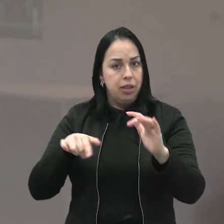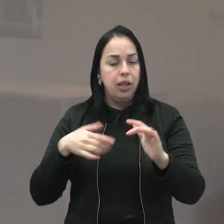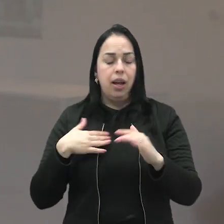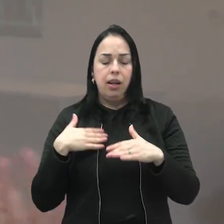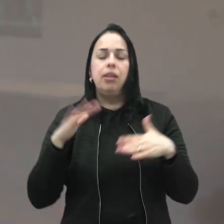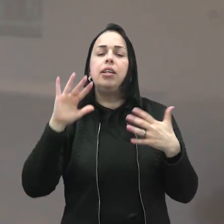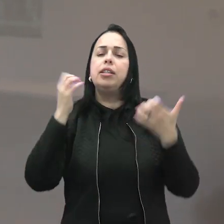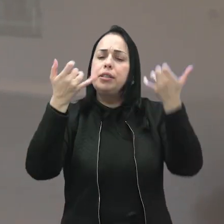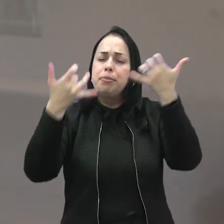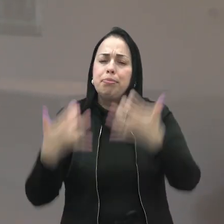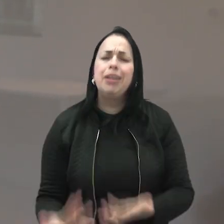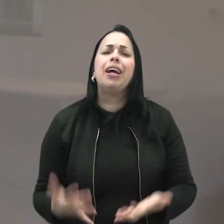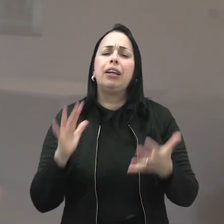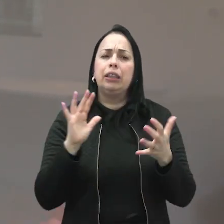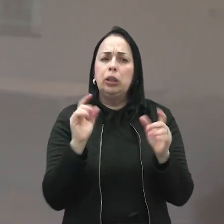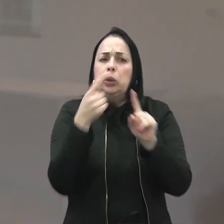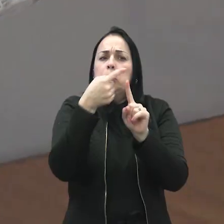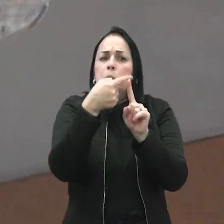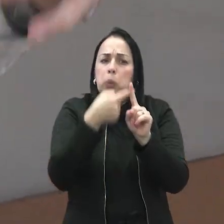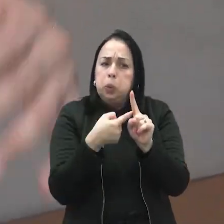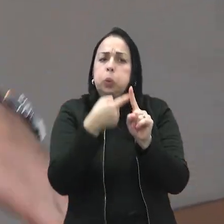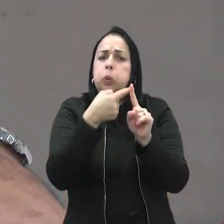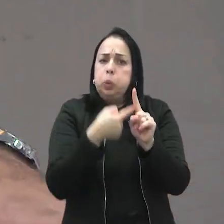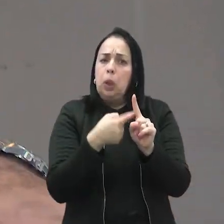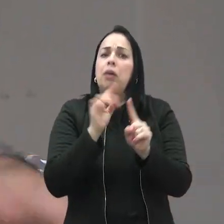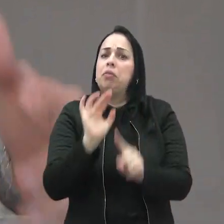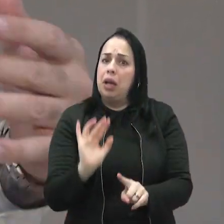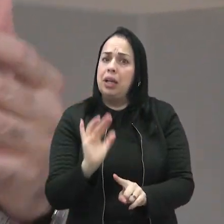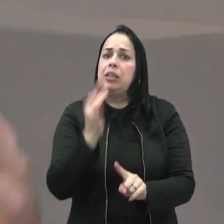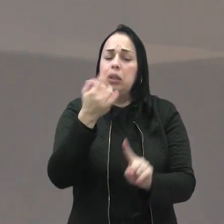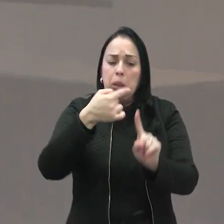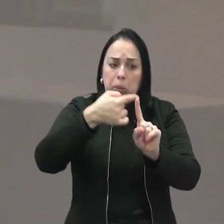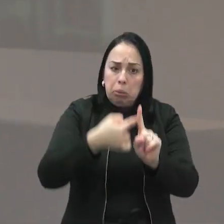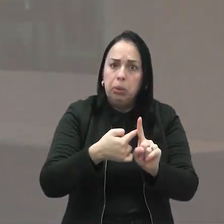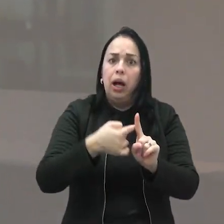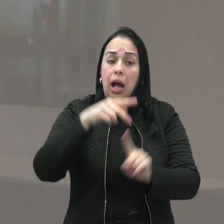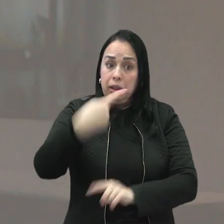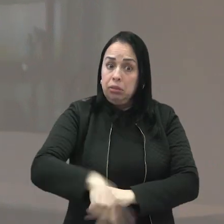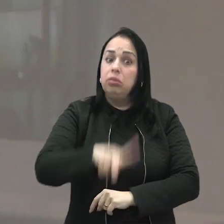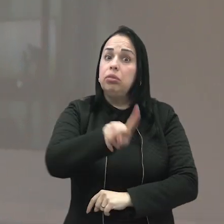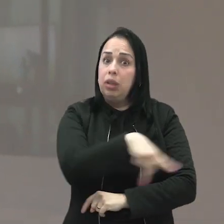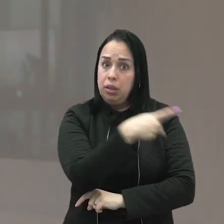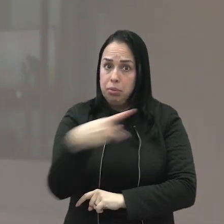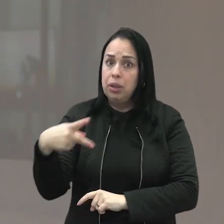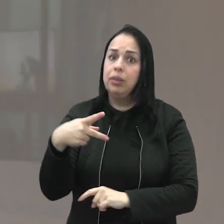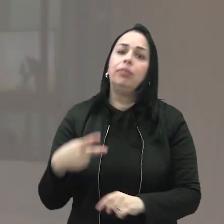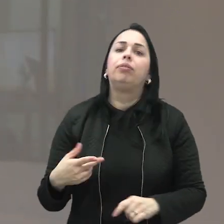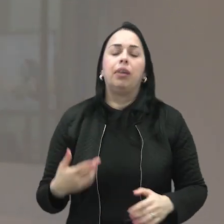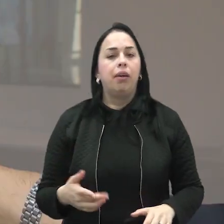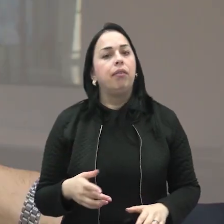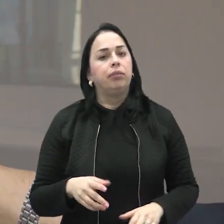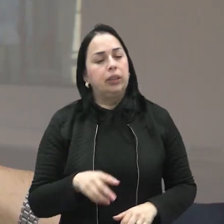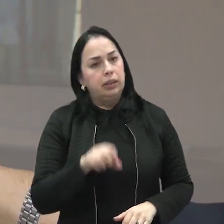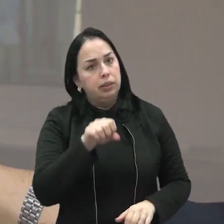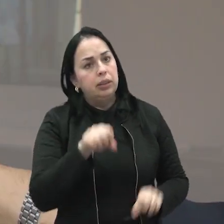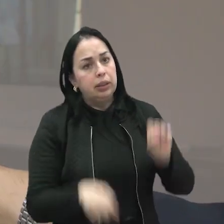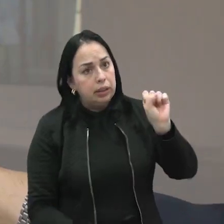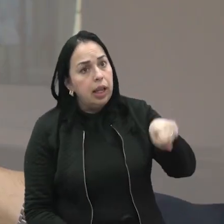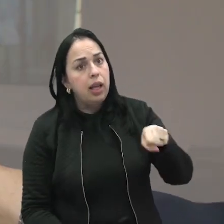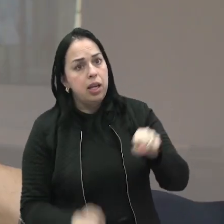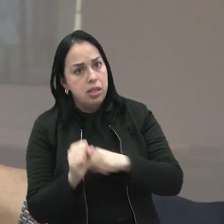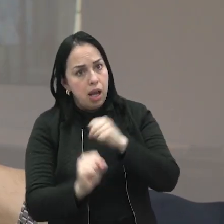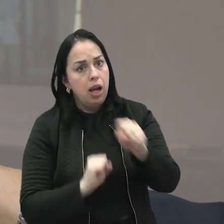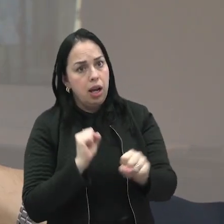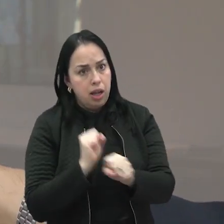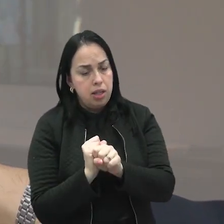frias devem passar com mais frequência, derrubando as temperaturas no Vale do Paraíba. Vai ter